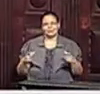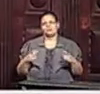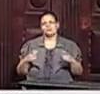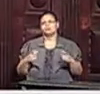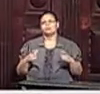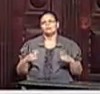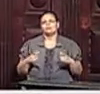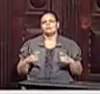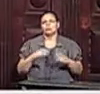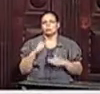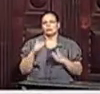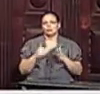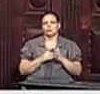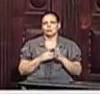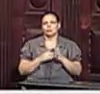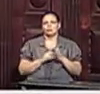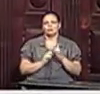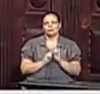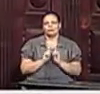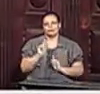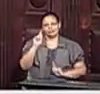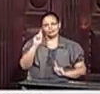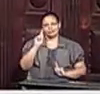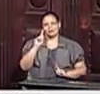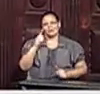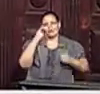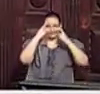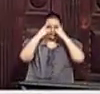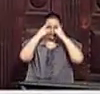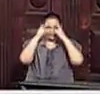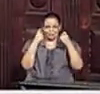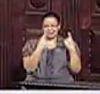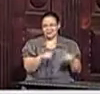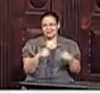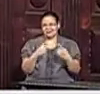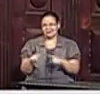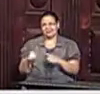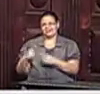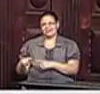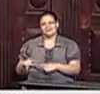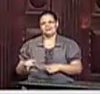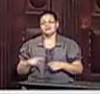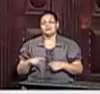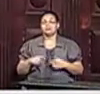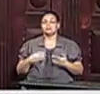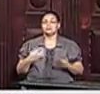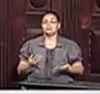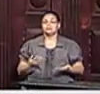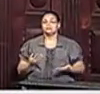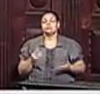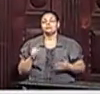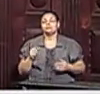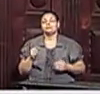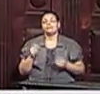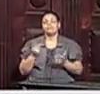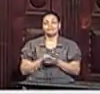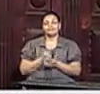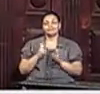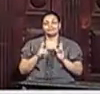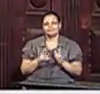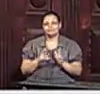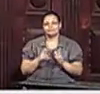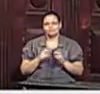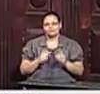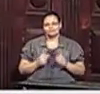alarmante de todos os índices da violência e da criminalidade. E isso coincide,